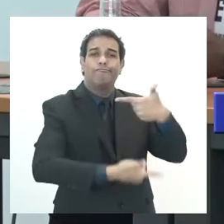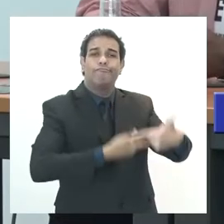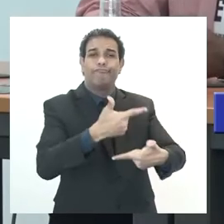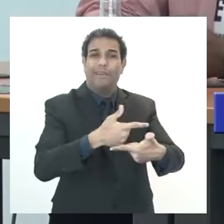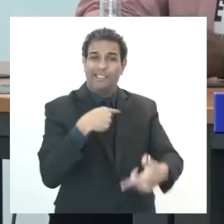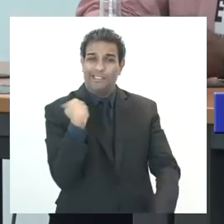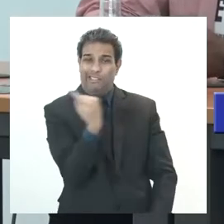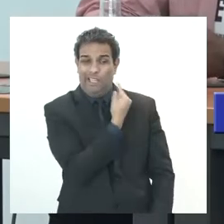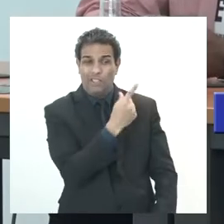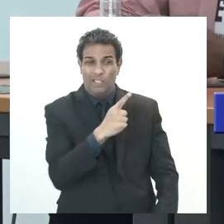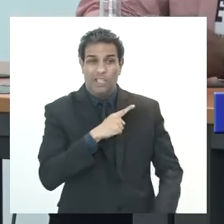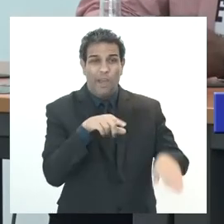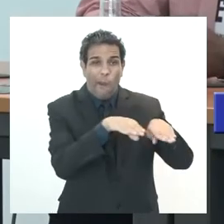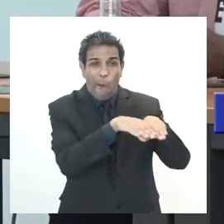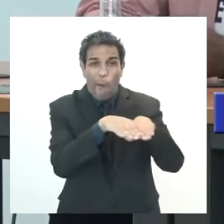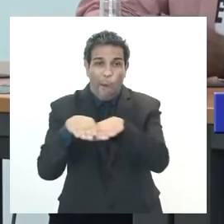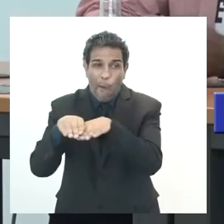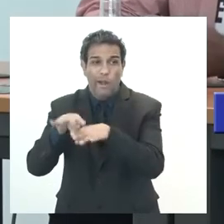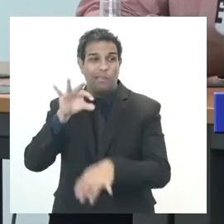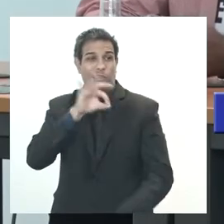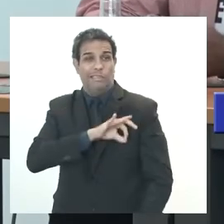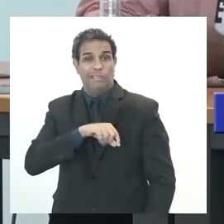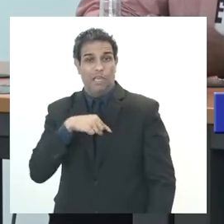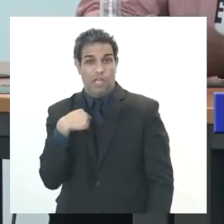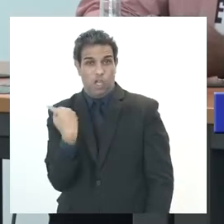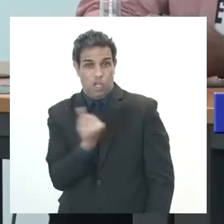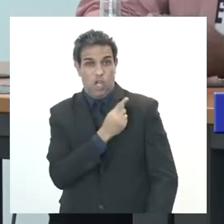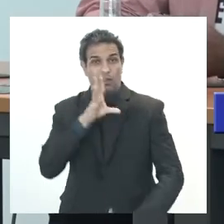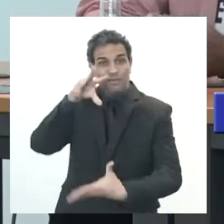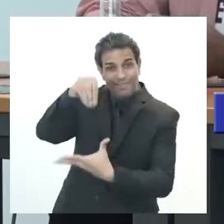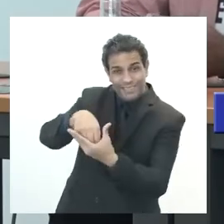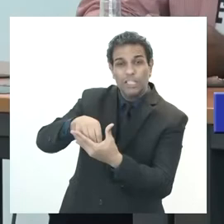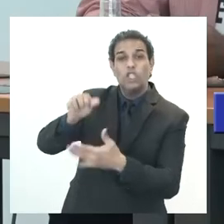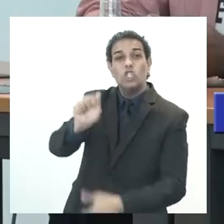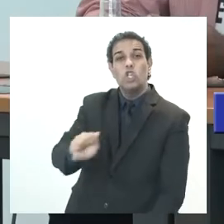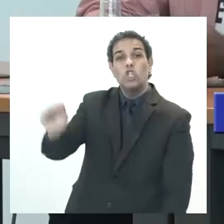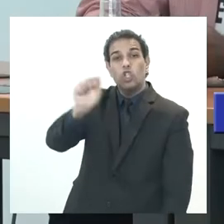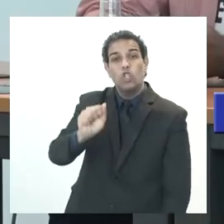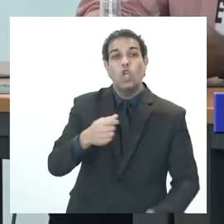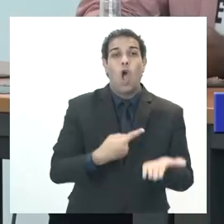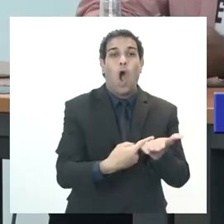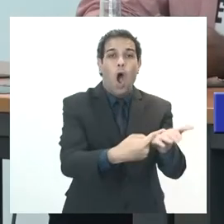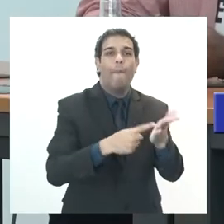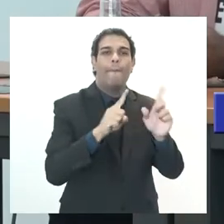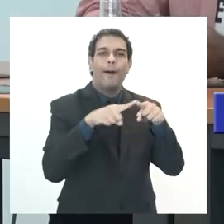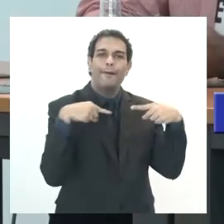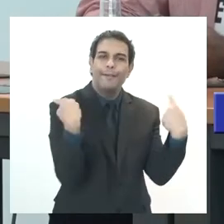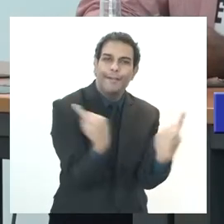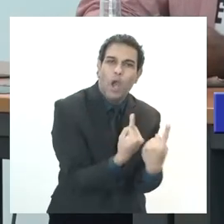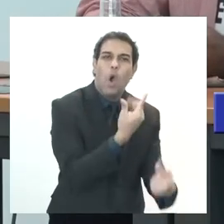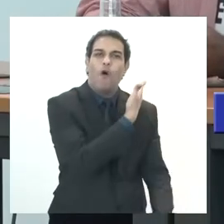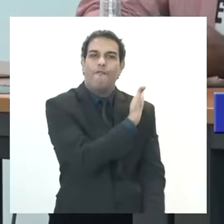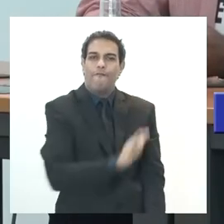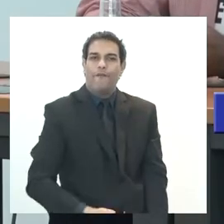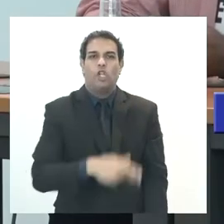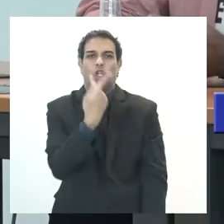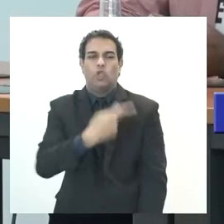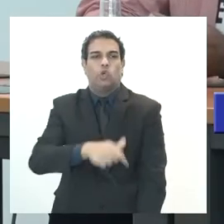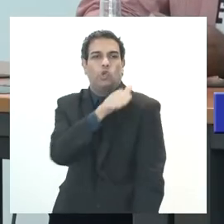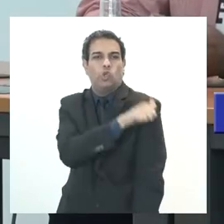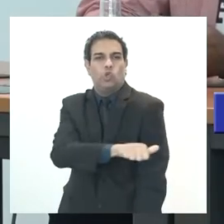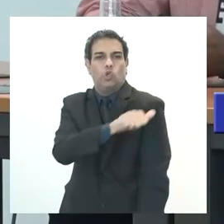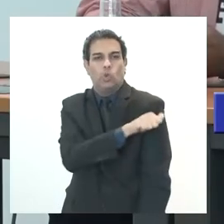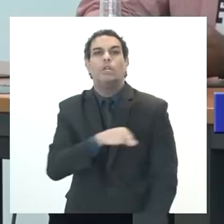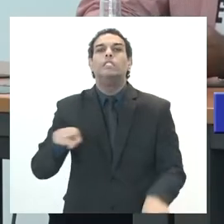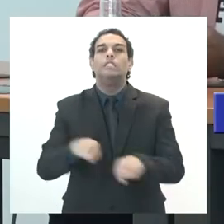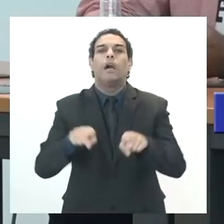em recomposição salarial eu faço parte do forte pra gente tá aí Plate onda uma reunião com o governador nós estamos aí Plate ano